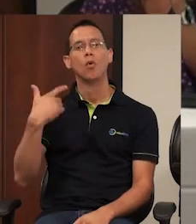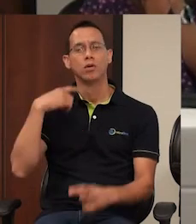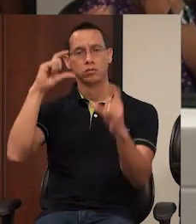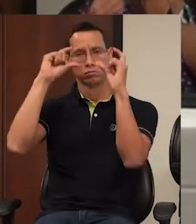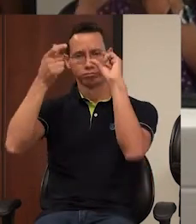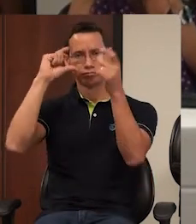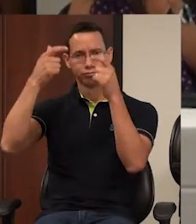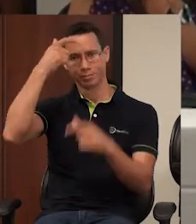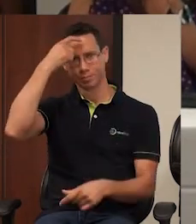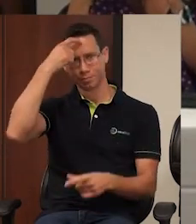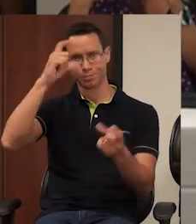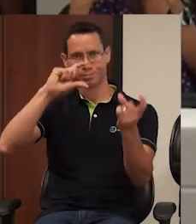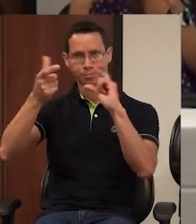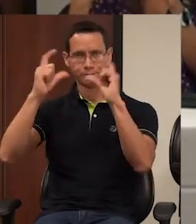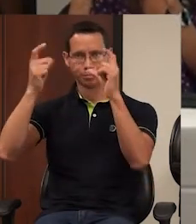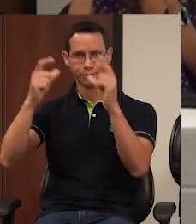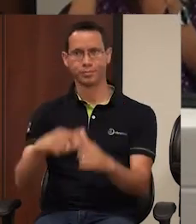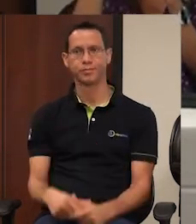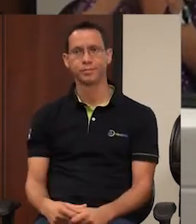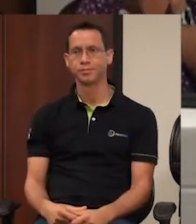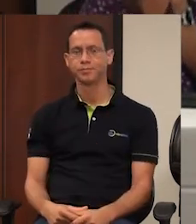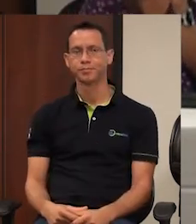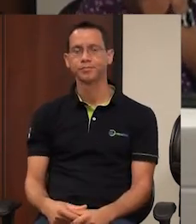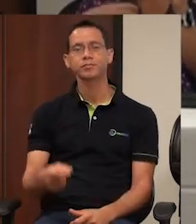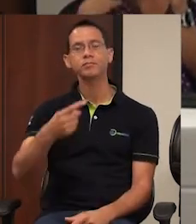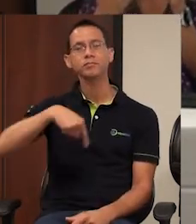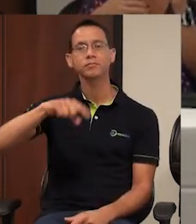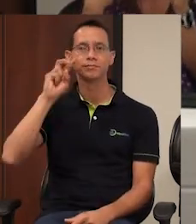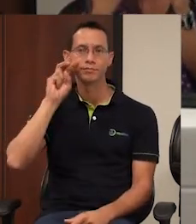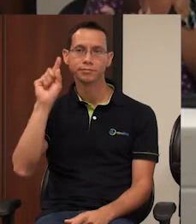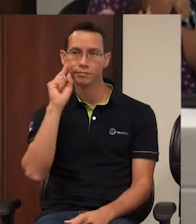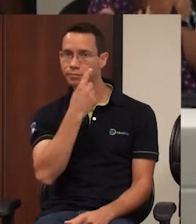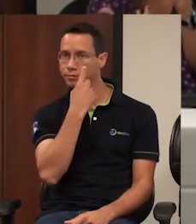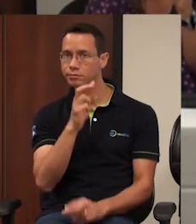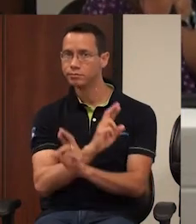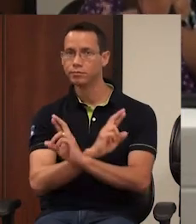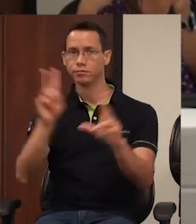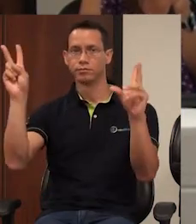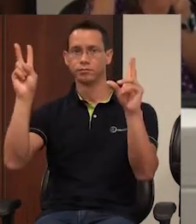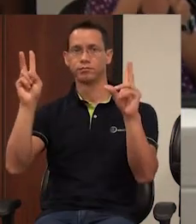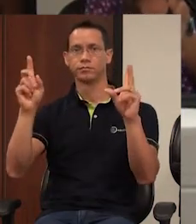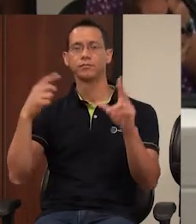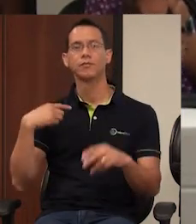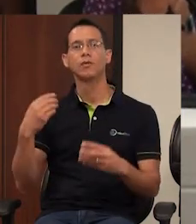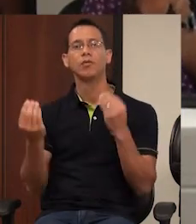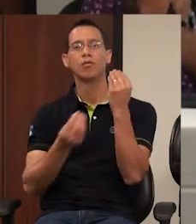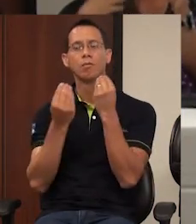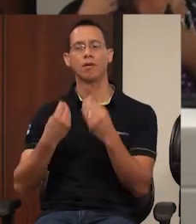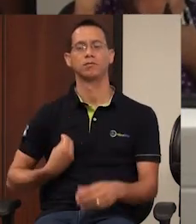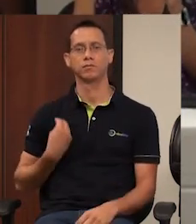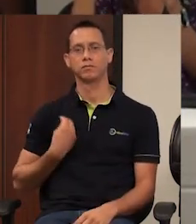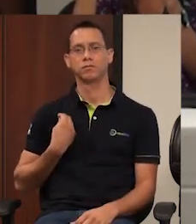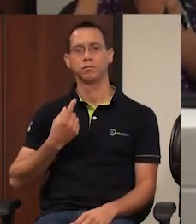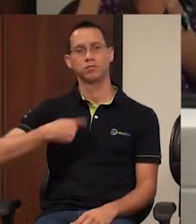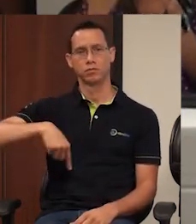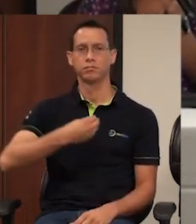mental. Então, a nossa visão agora tem que ser outra. Tem que mostrar como é a vida. A gente vive,